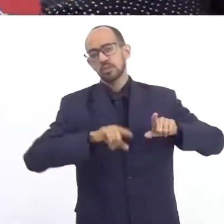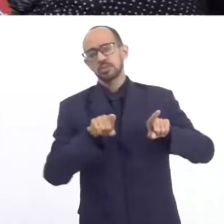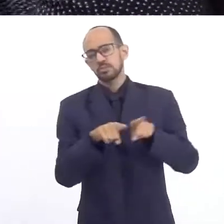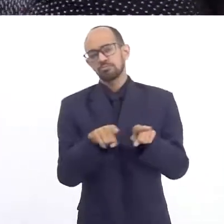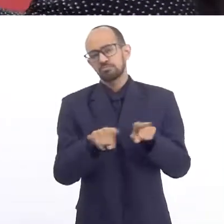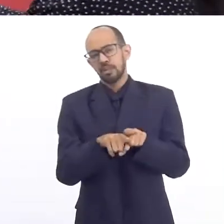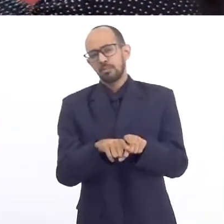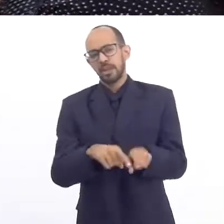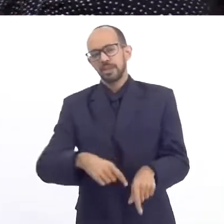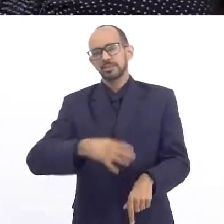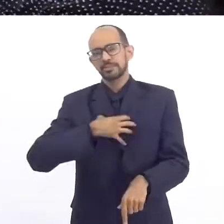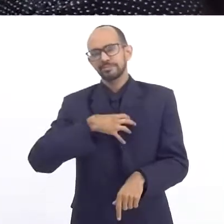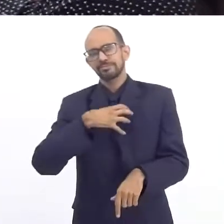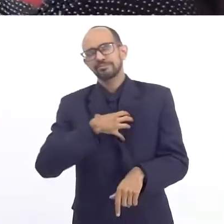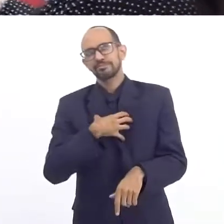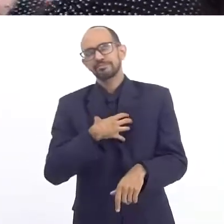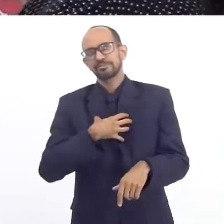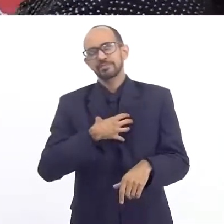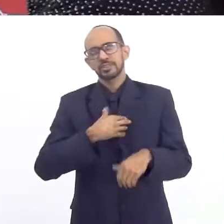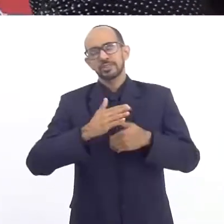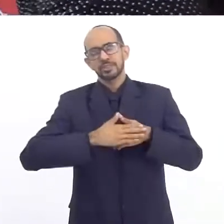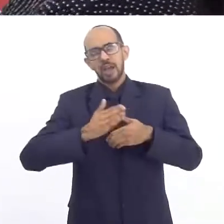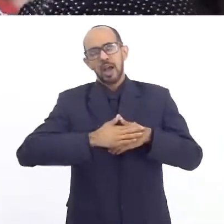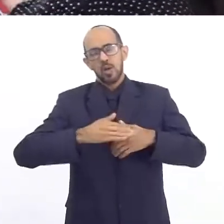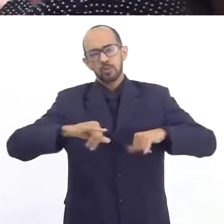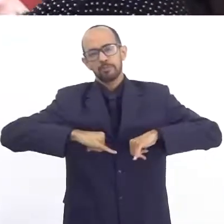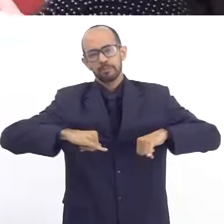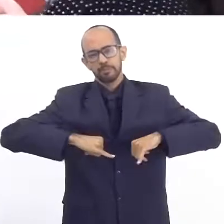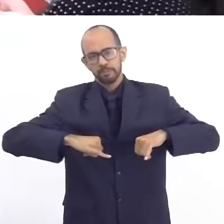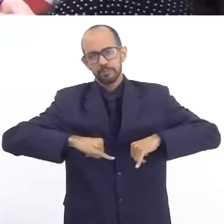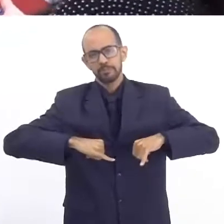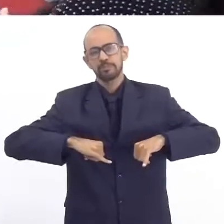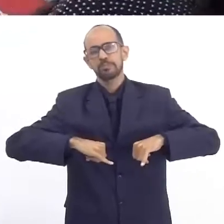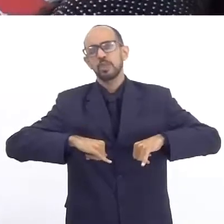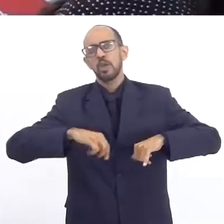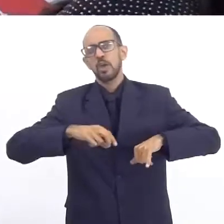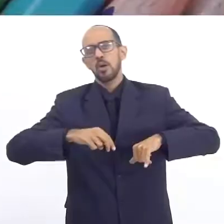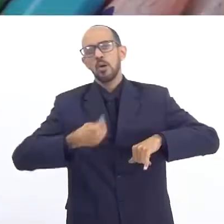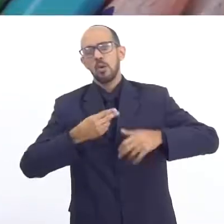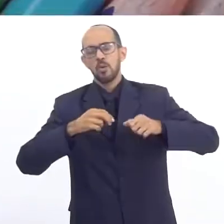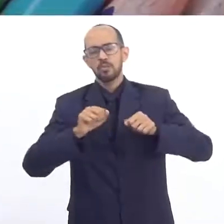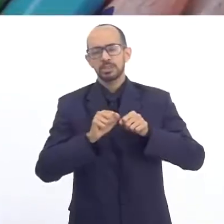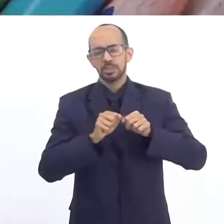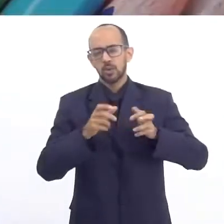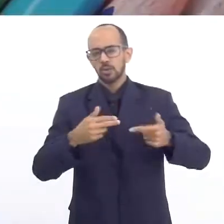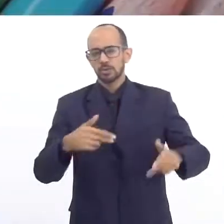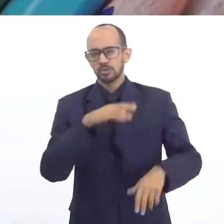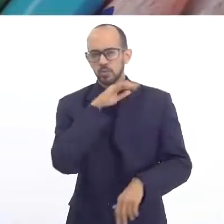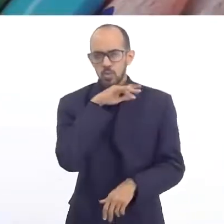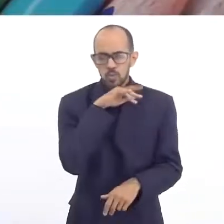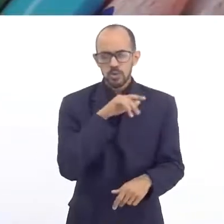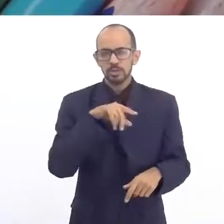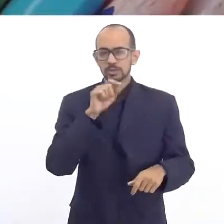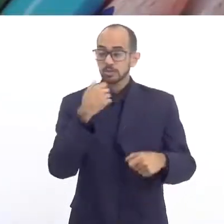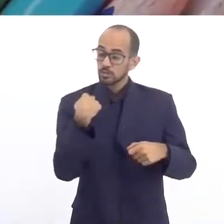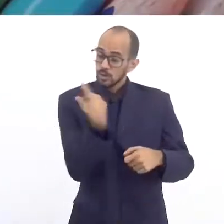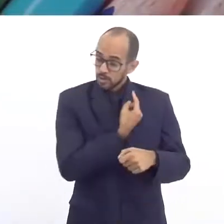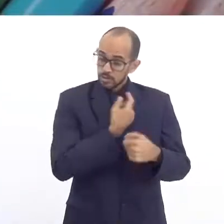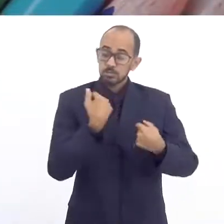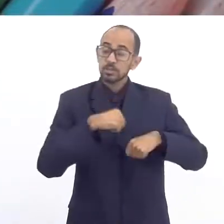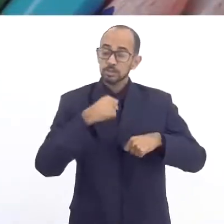repente, tá se automutilando, tá fazendo coisas ruins para si, é algo realmente que a gente